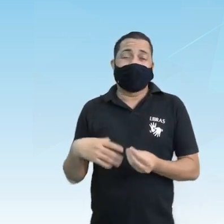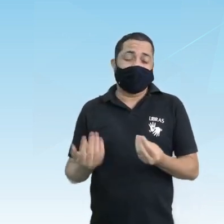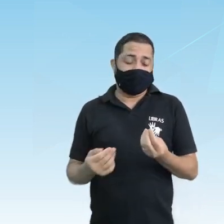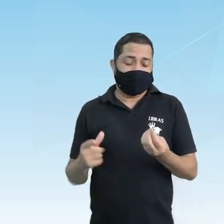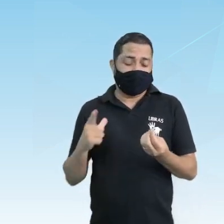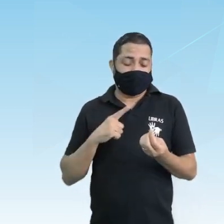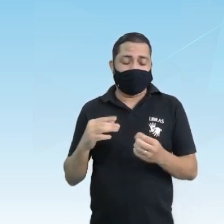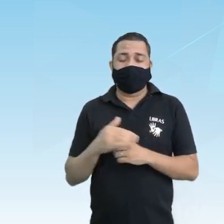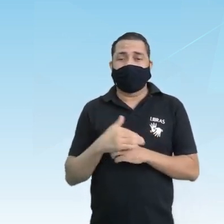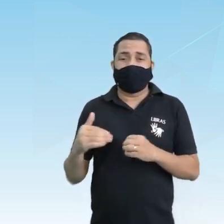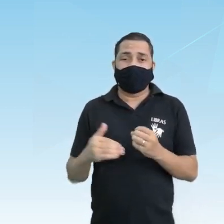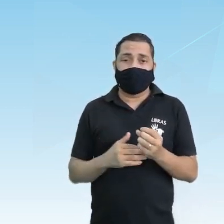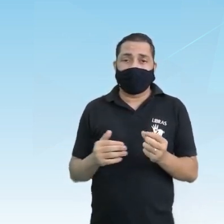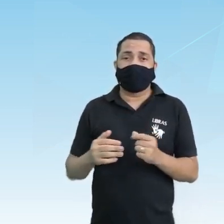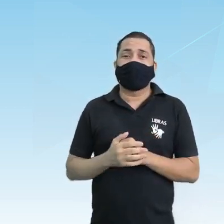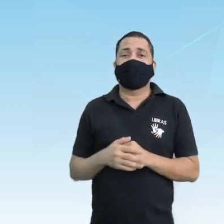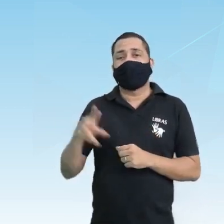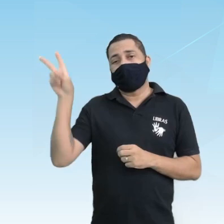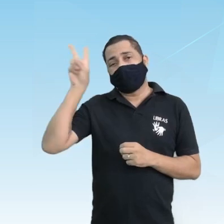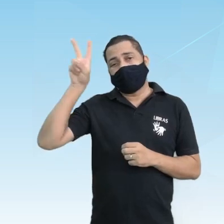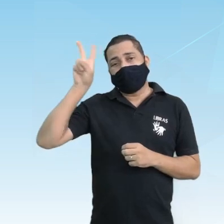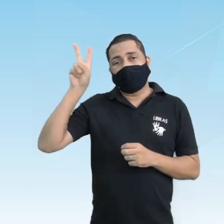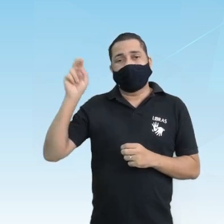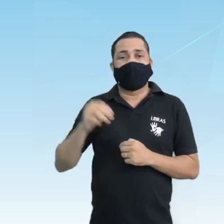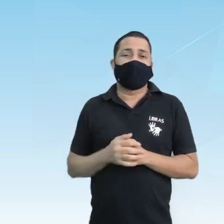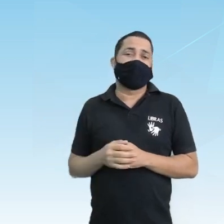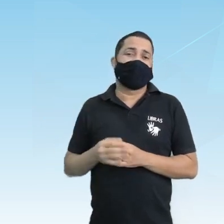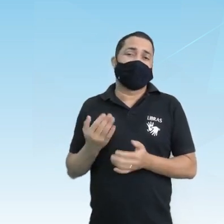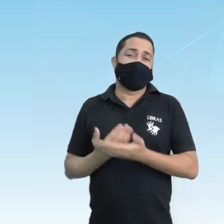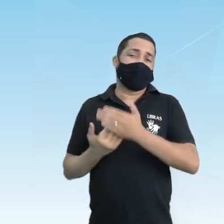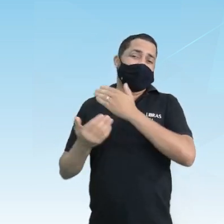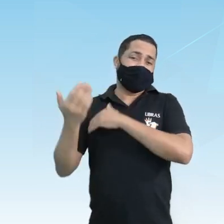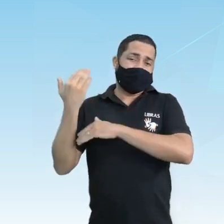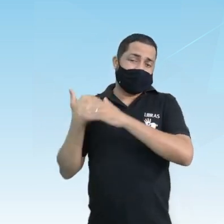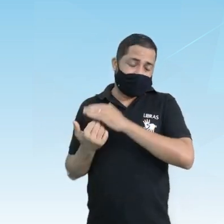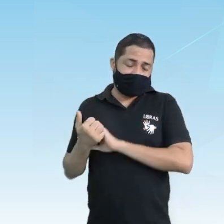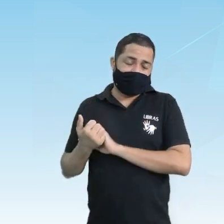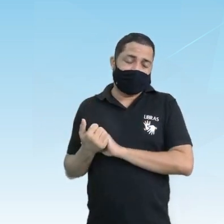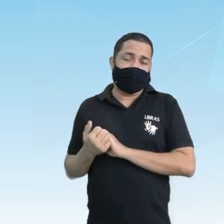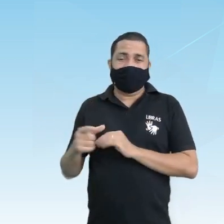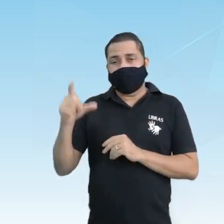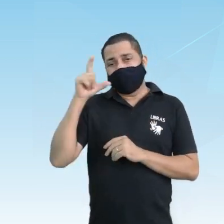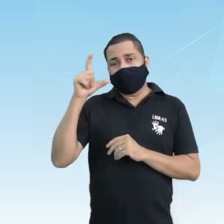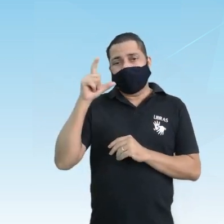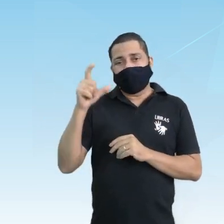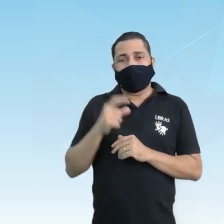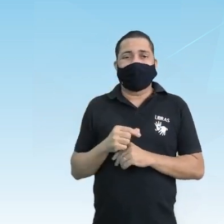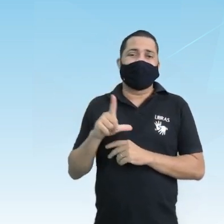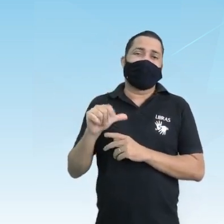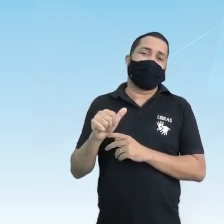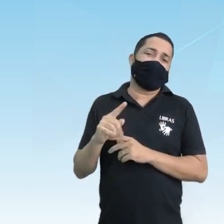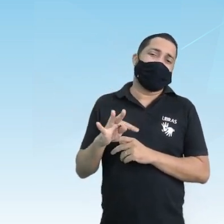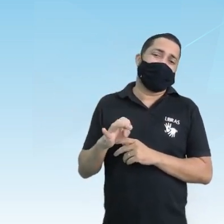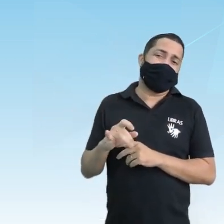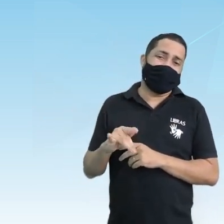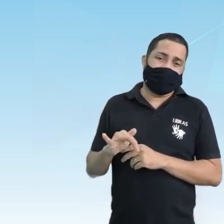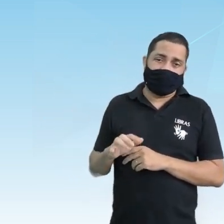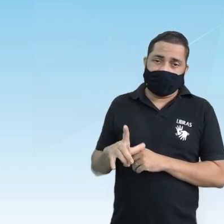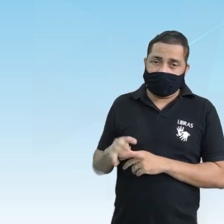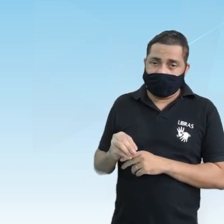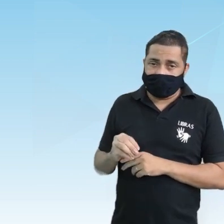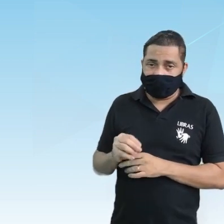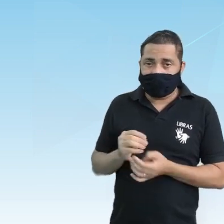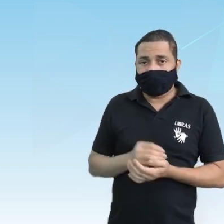tinha toda uma história narrativa por trás, que era, sem dúvidas, interesse dos latifundiários, donos de terra,